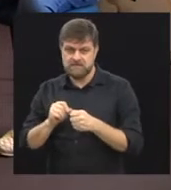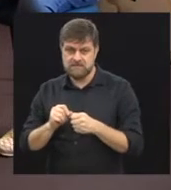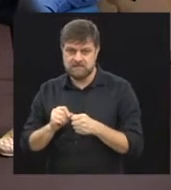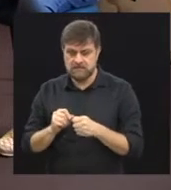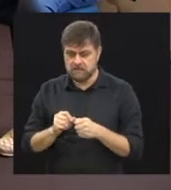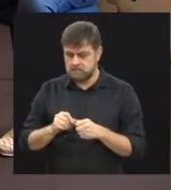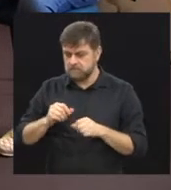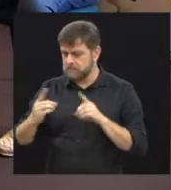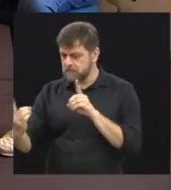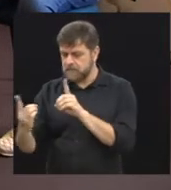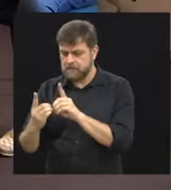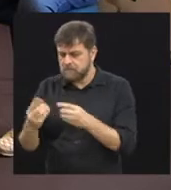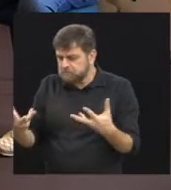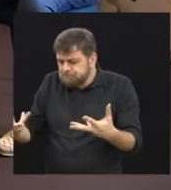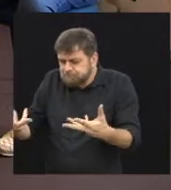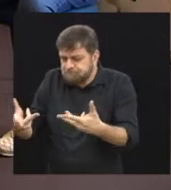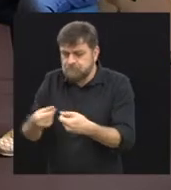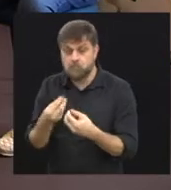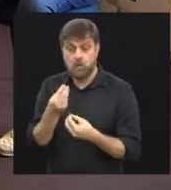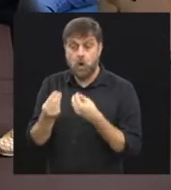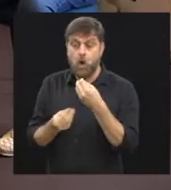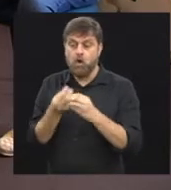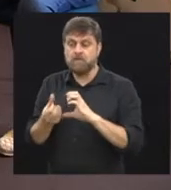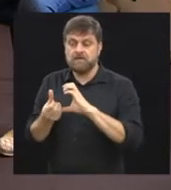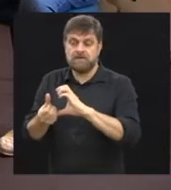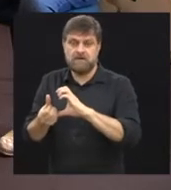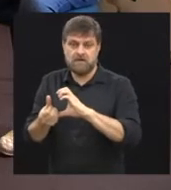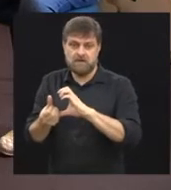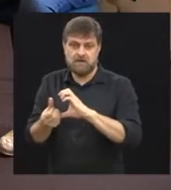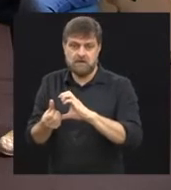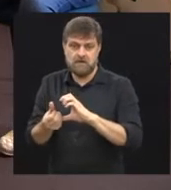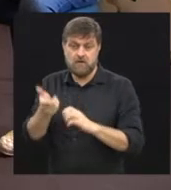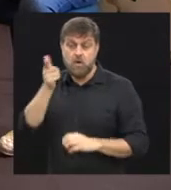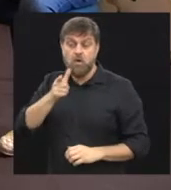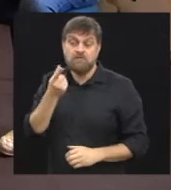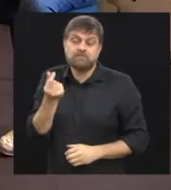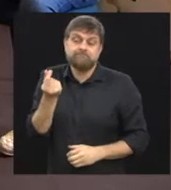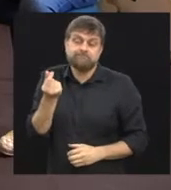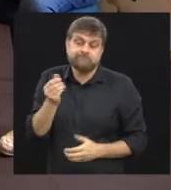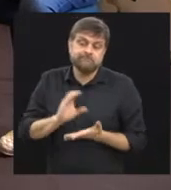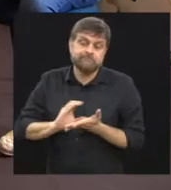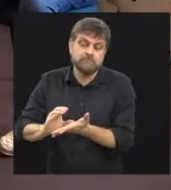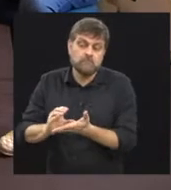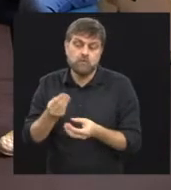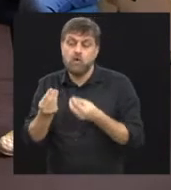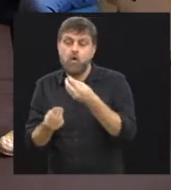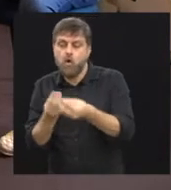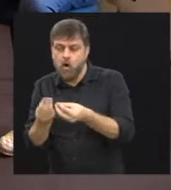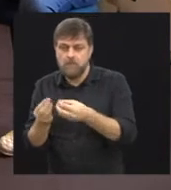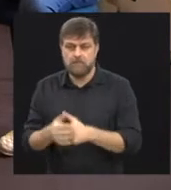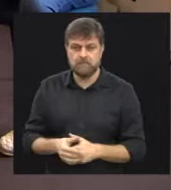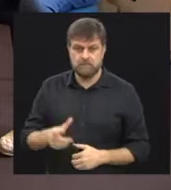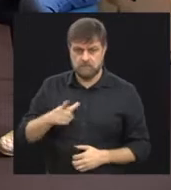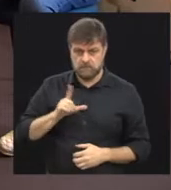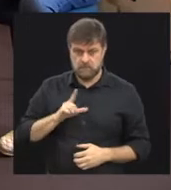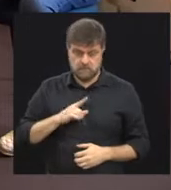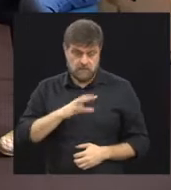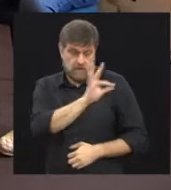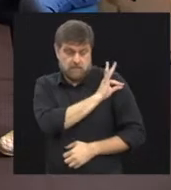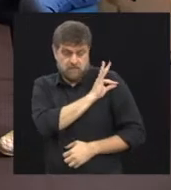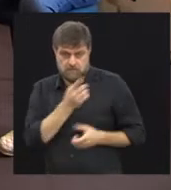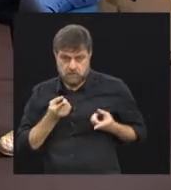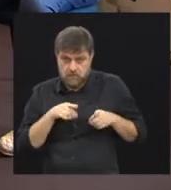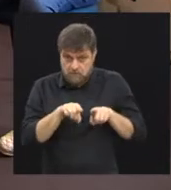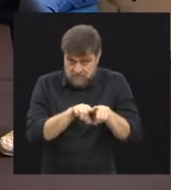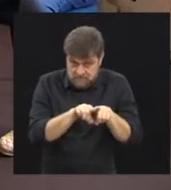esse nível de atendimento, essa excelência, como que a Casa da Criança Paralítica de Campinas se mantém? Vocês têm uma parceria